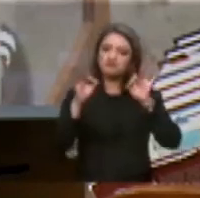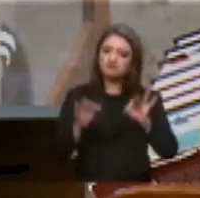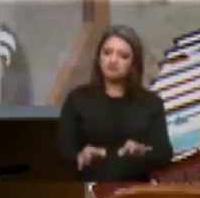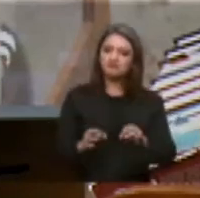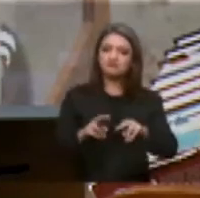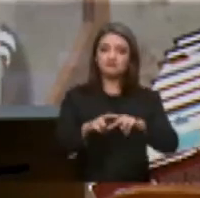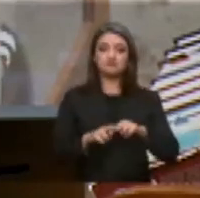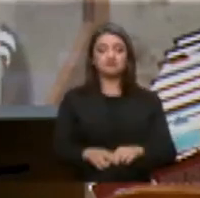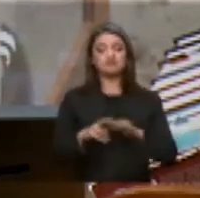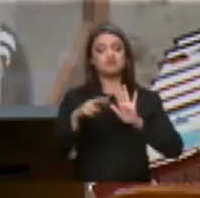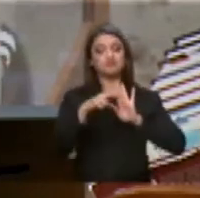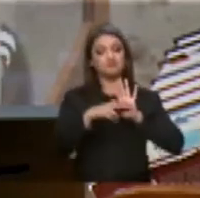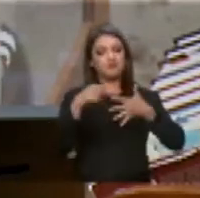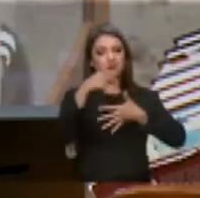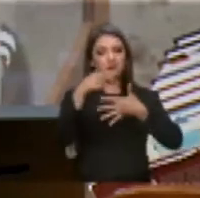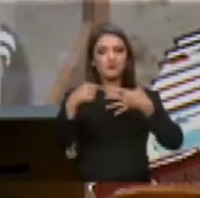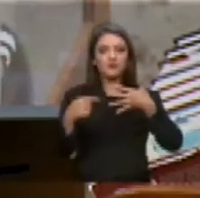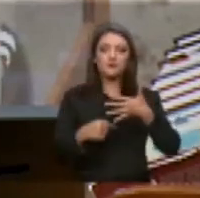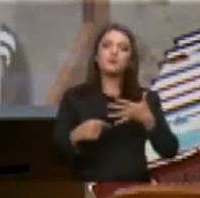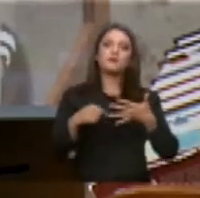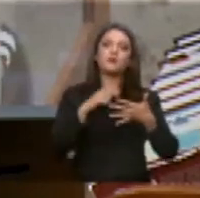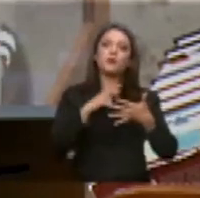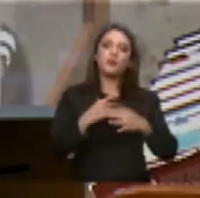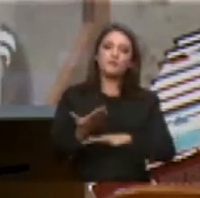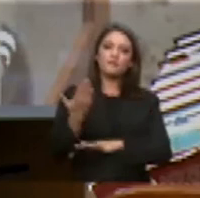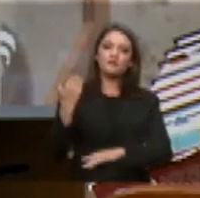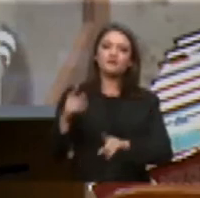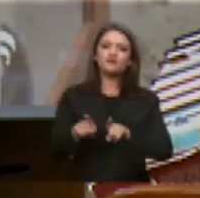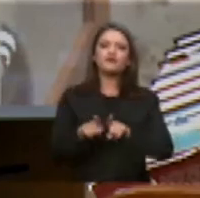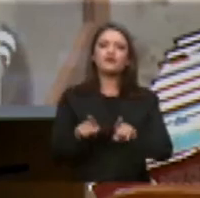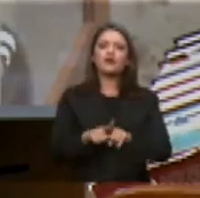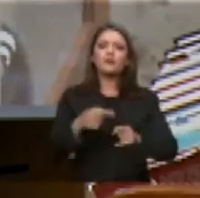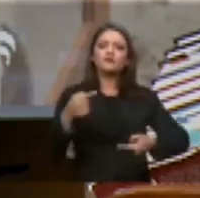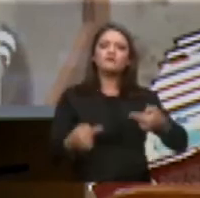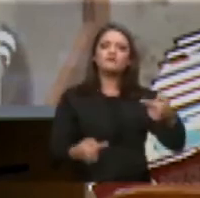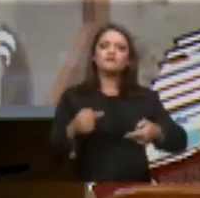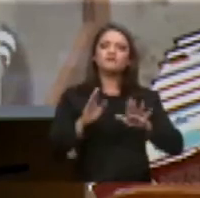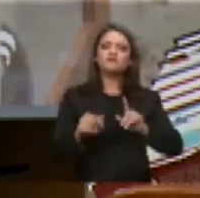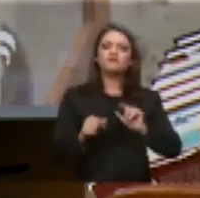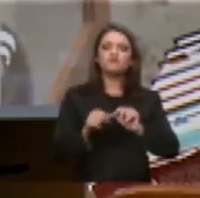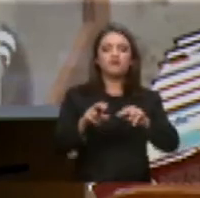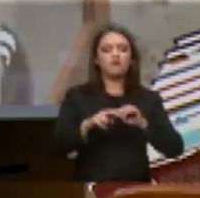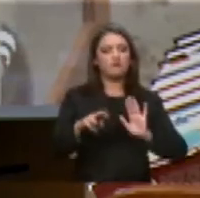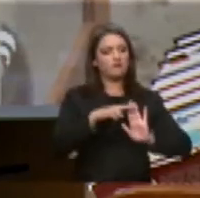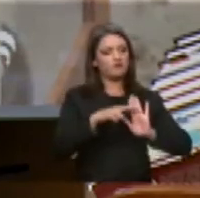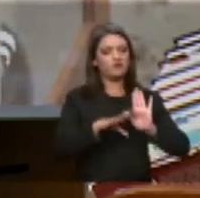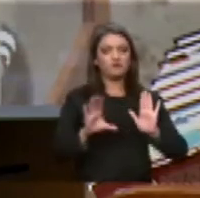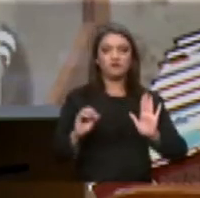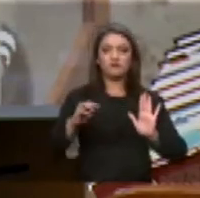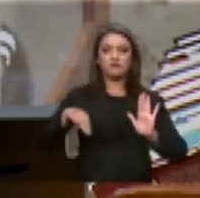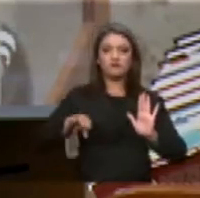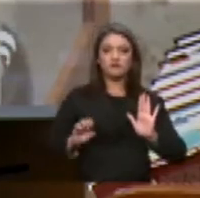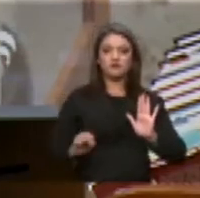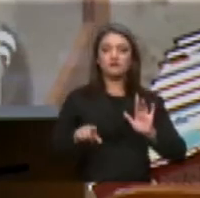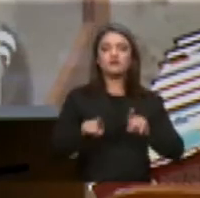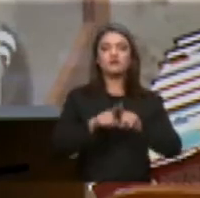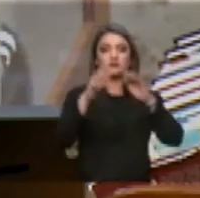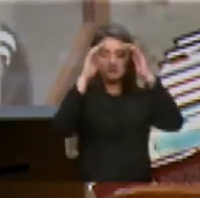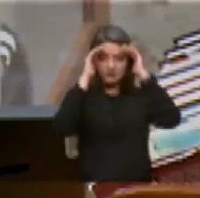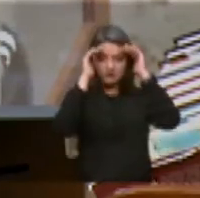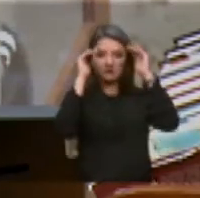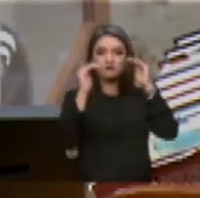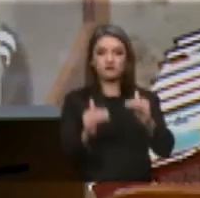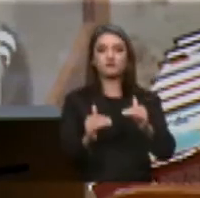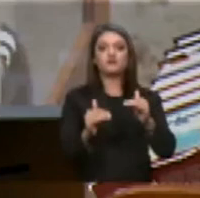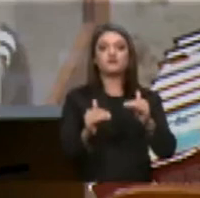os critérios técnicos existentes à época, dentro de uma política fixada pela OMS e que respeitou aquela